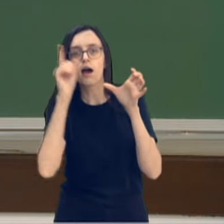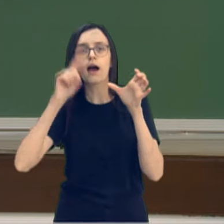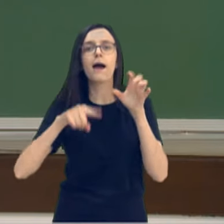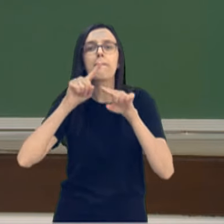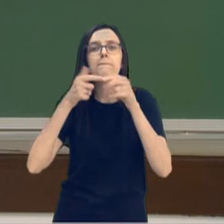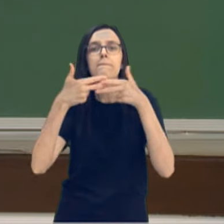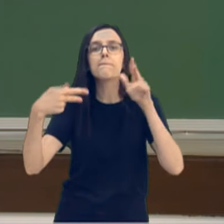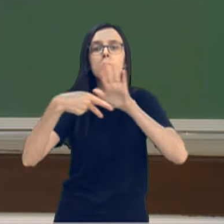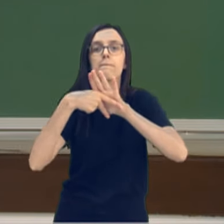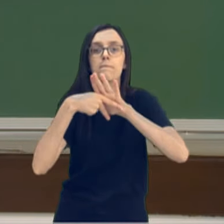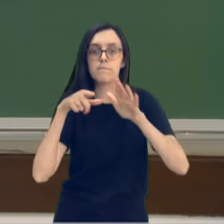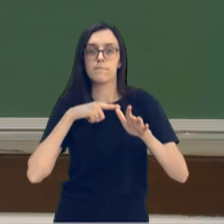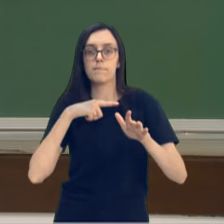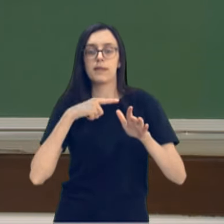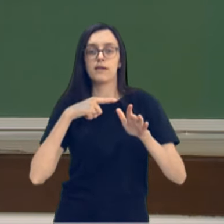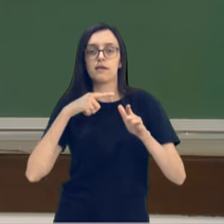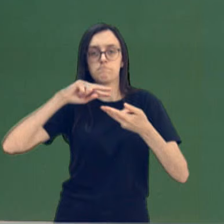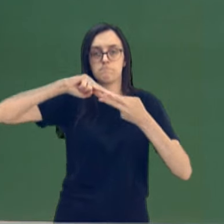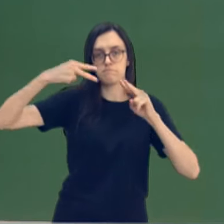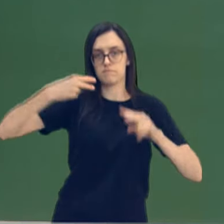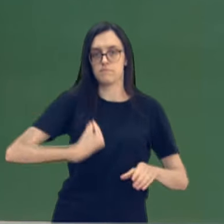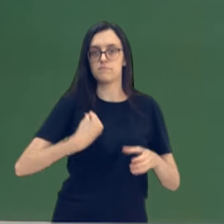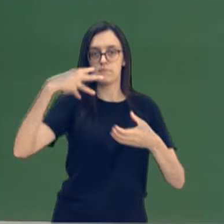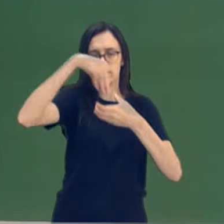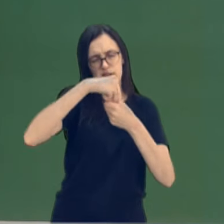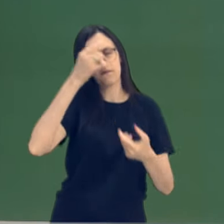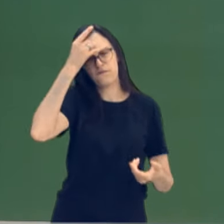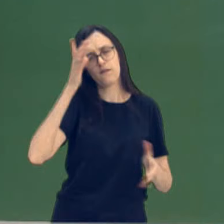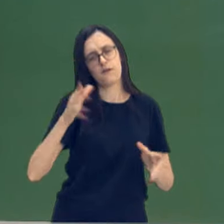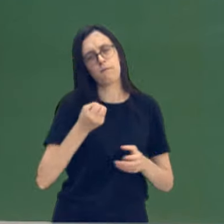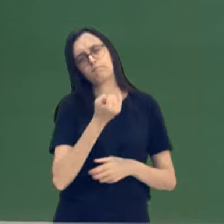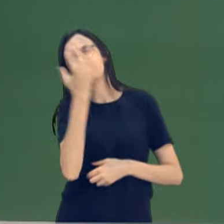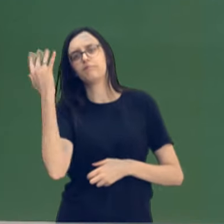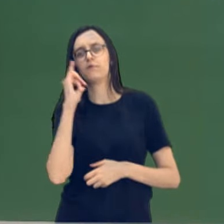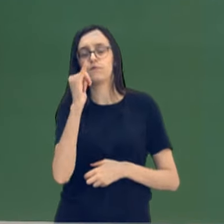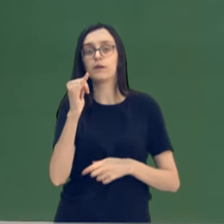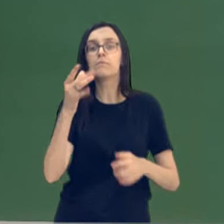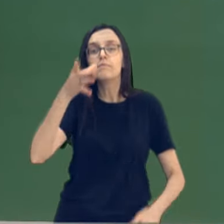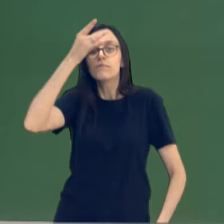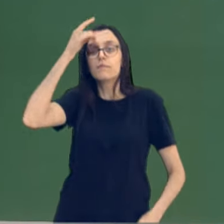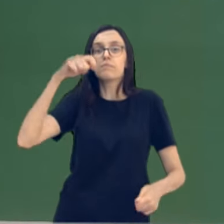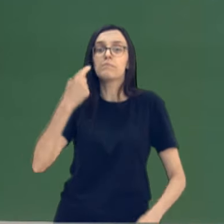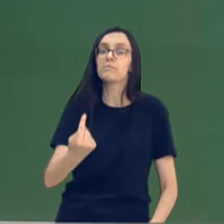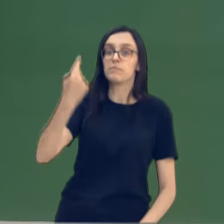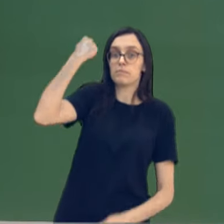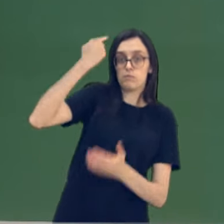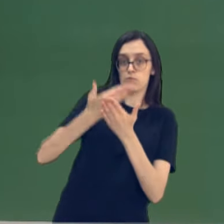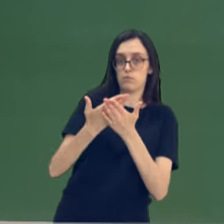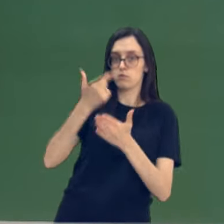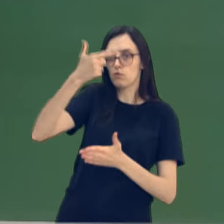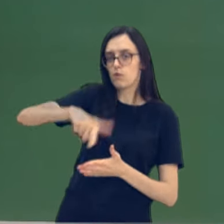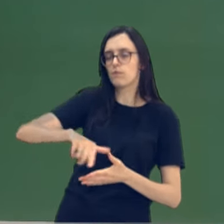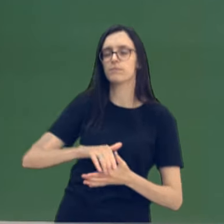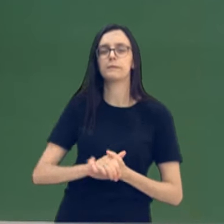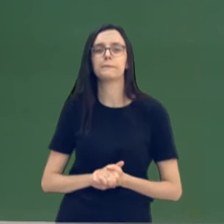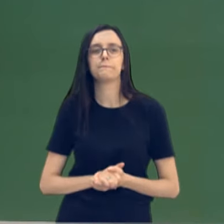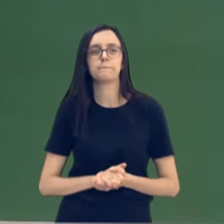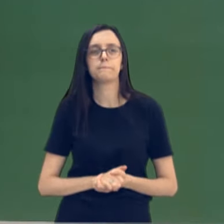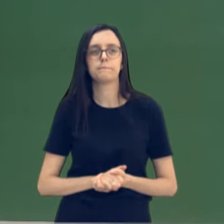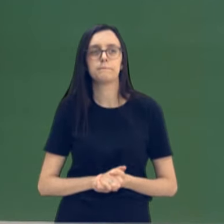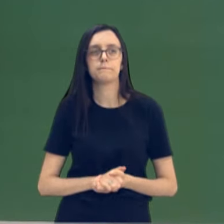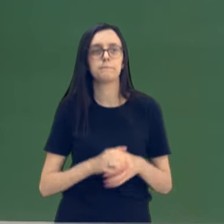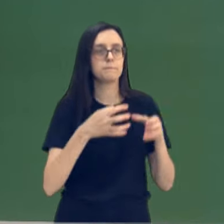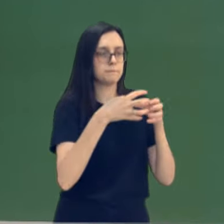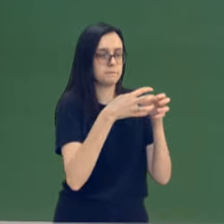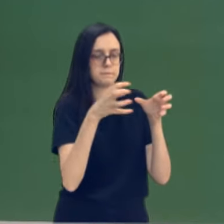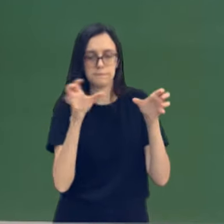genético guardado. Fácil, né? Já falei isso muitas vezes. Se você não gravou ainda, assista de novo a aula. Então a cápsula, esse